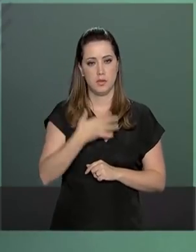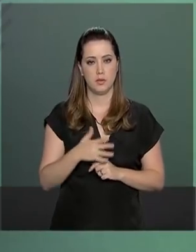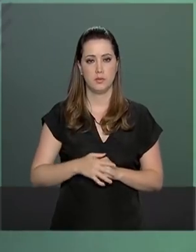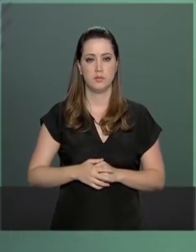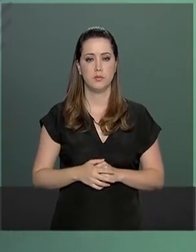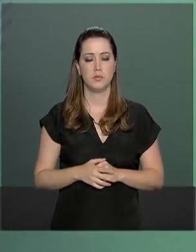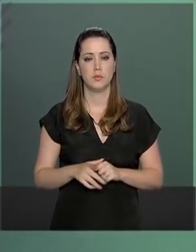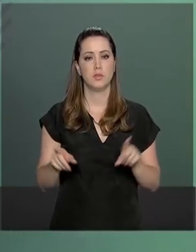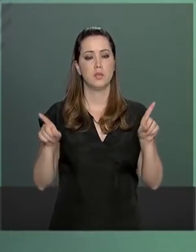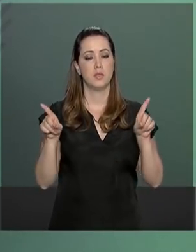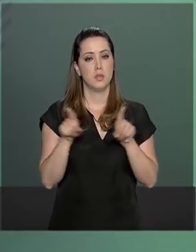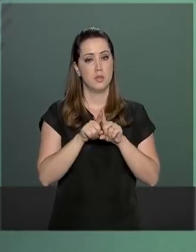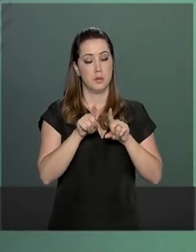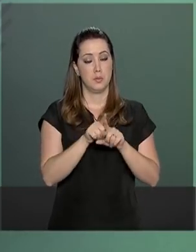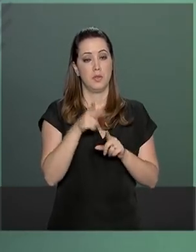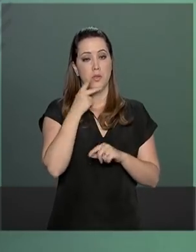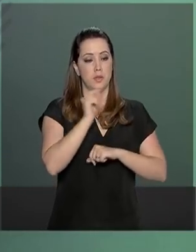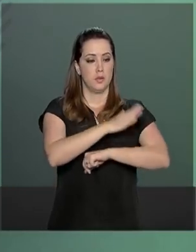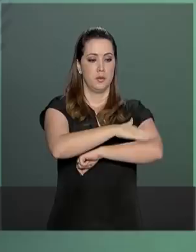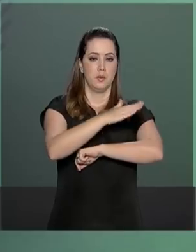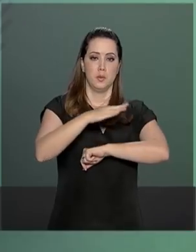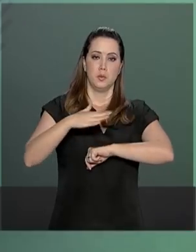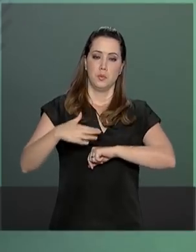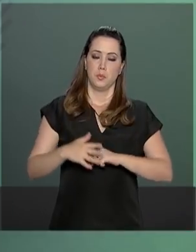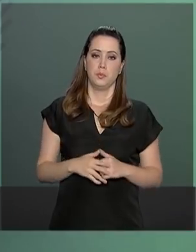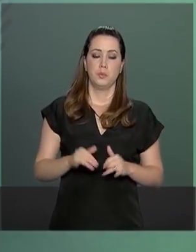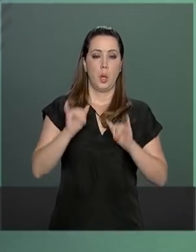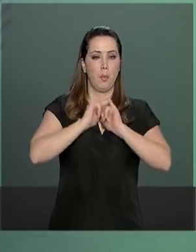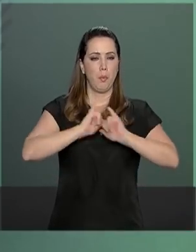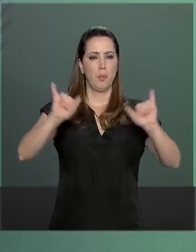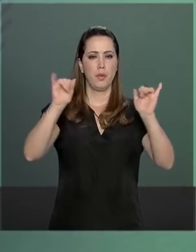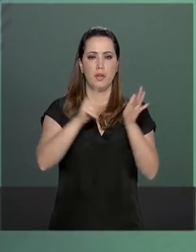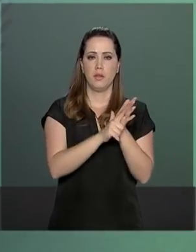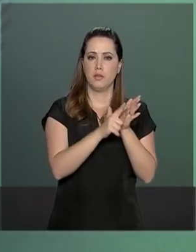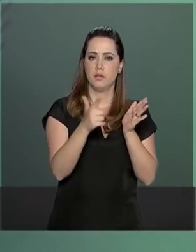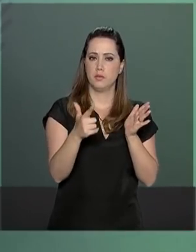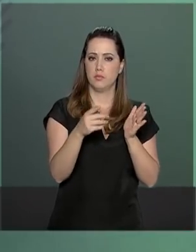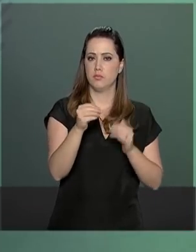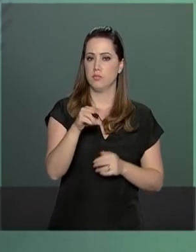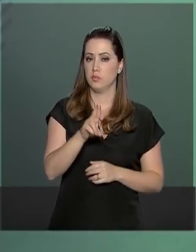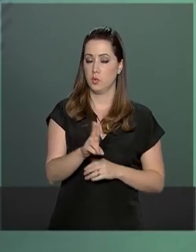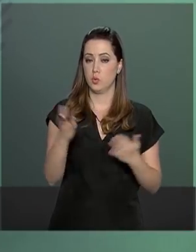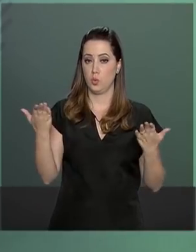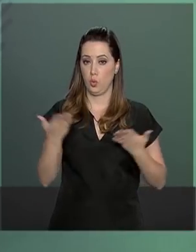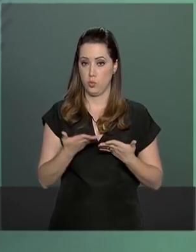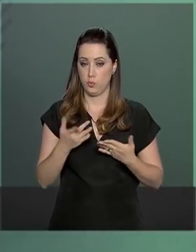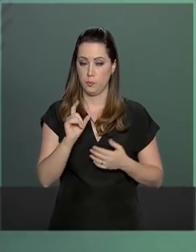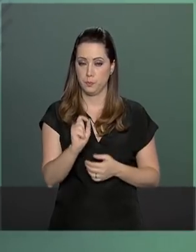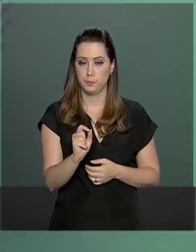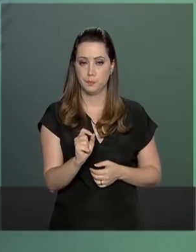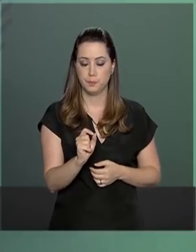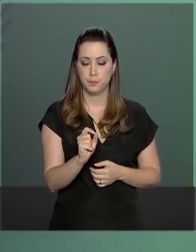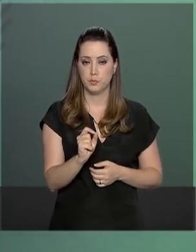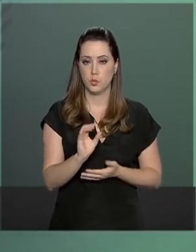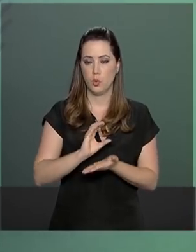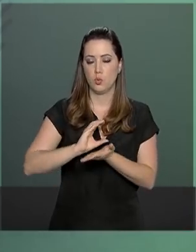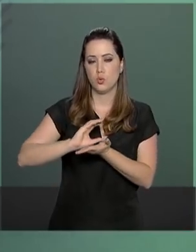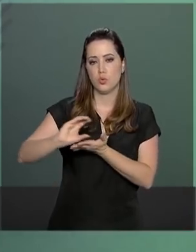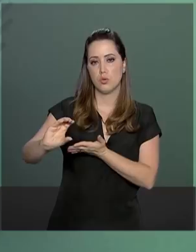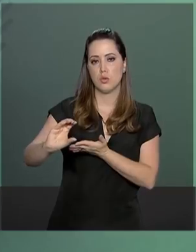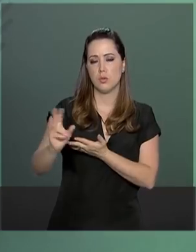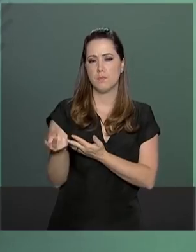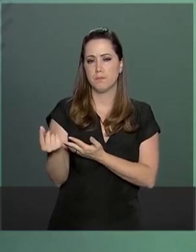atualização sobre brumadinho foi publicado no diário oficial da união de hoje o repasse de recursos